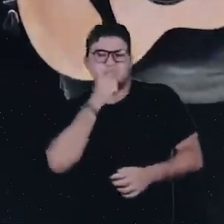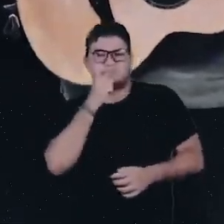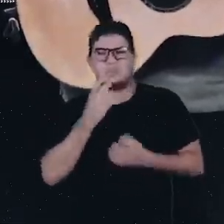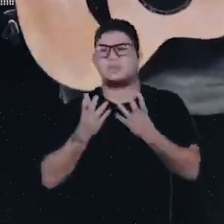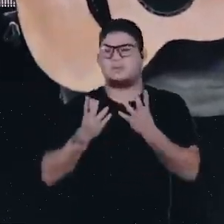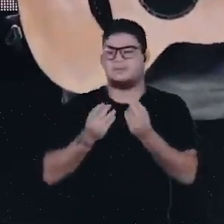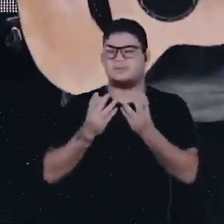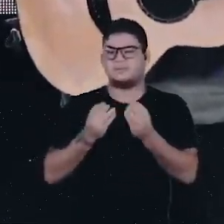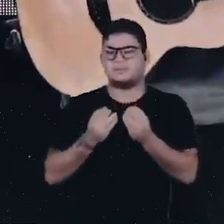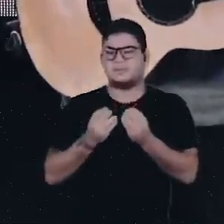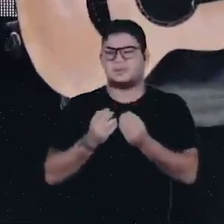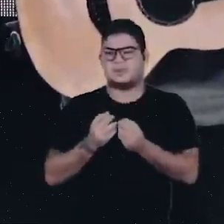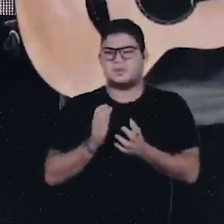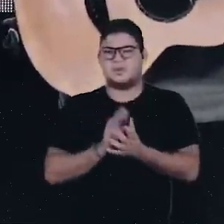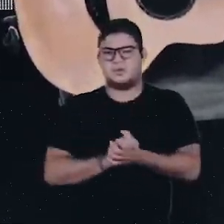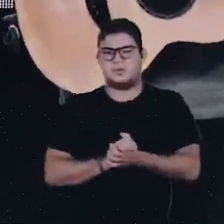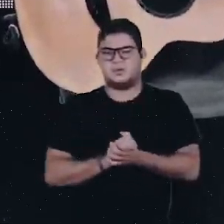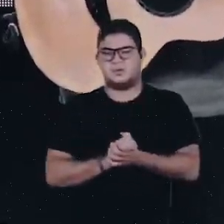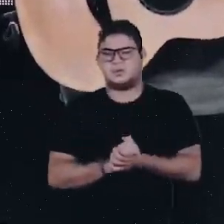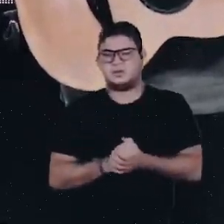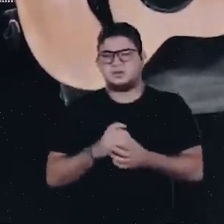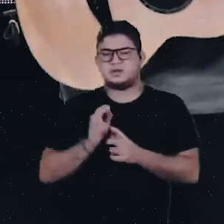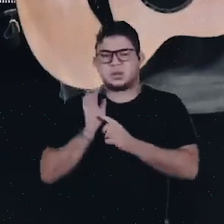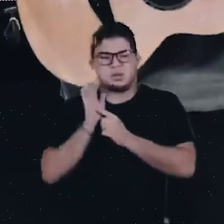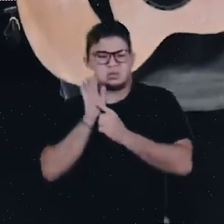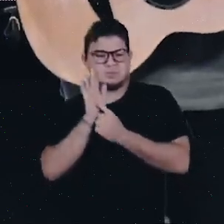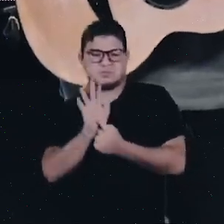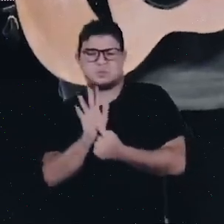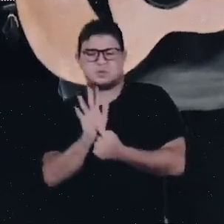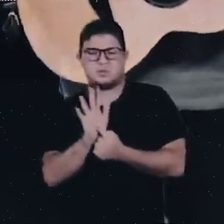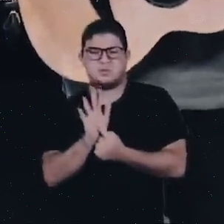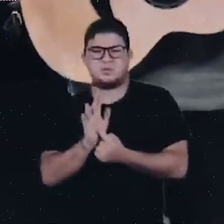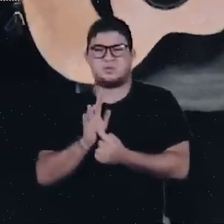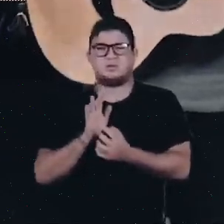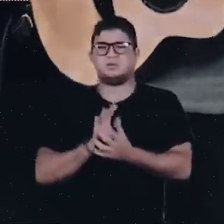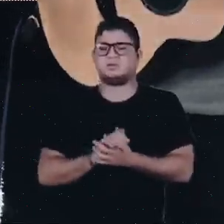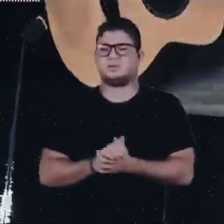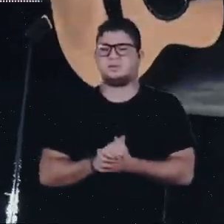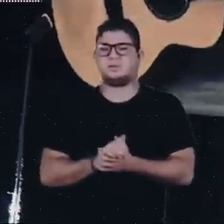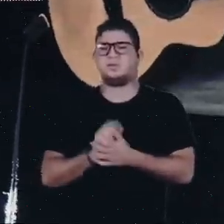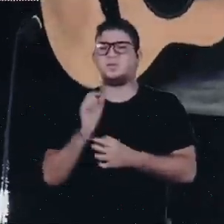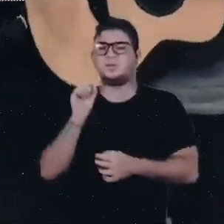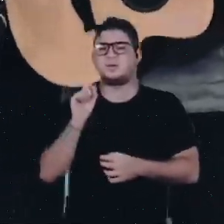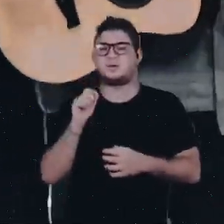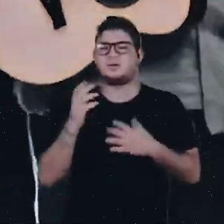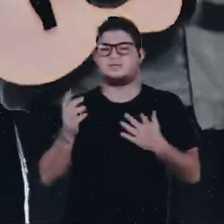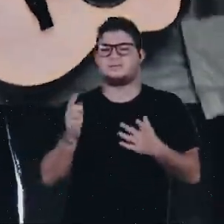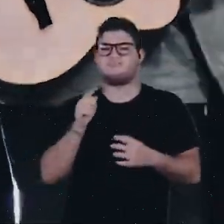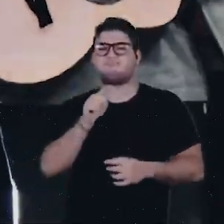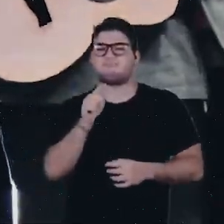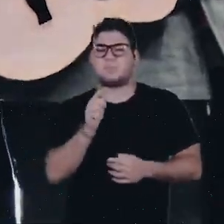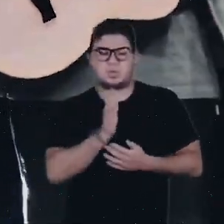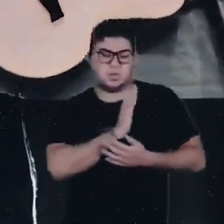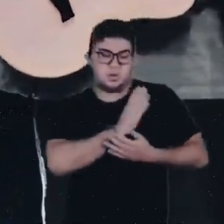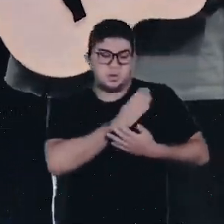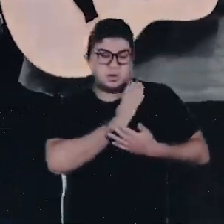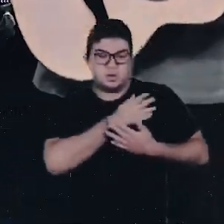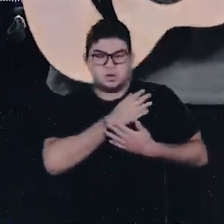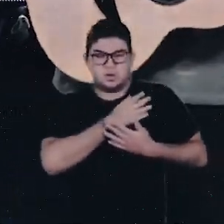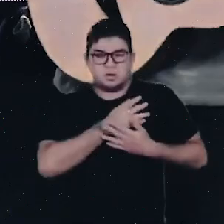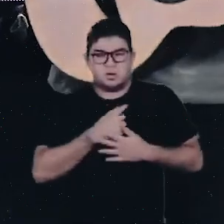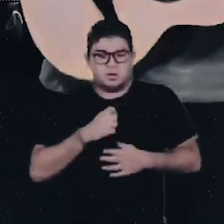gente que acha que é a performance que faz com que você toque o coração de